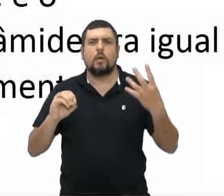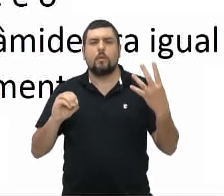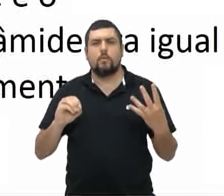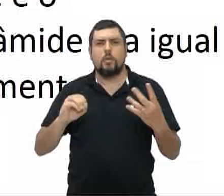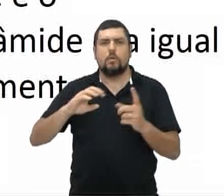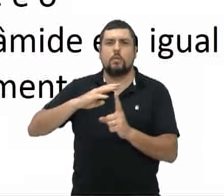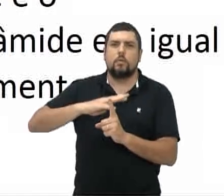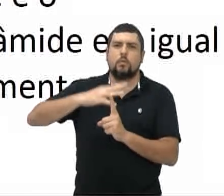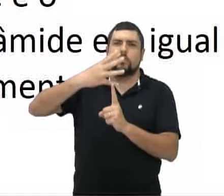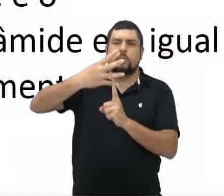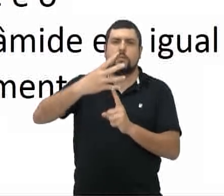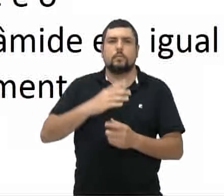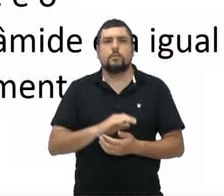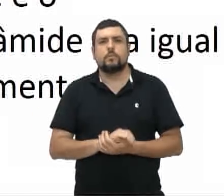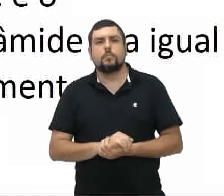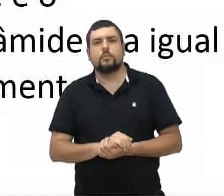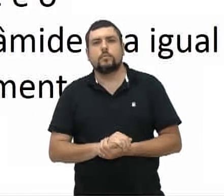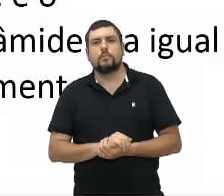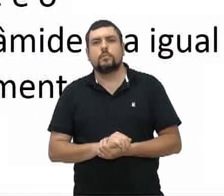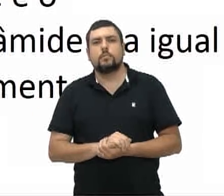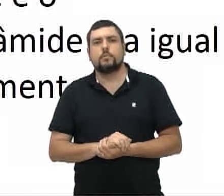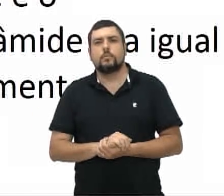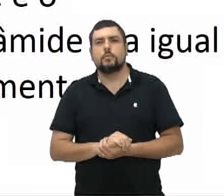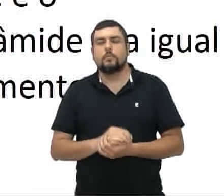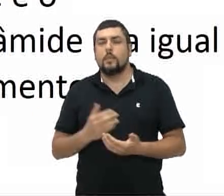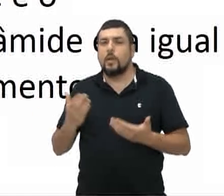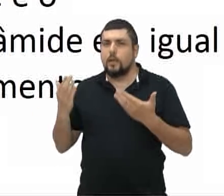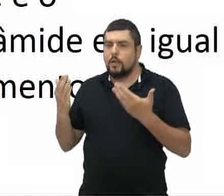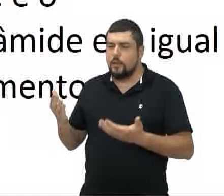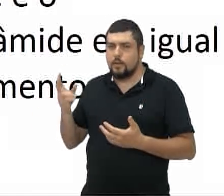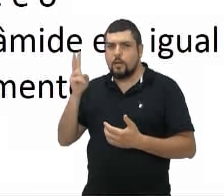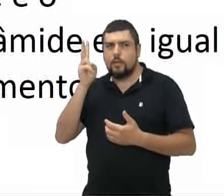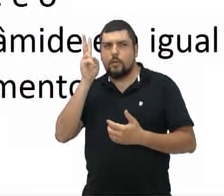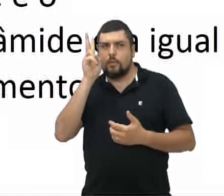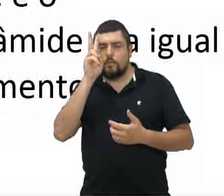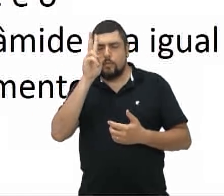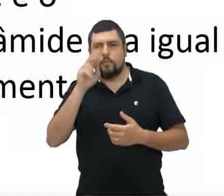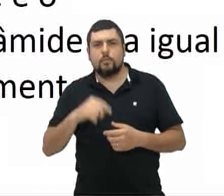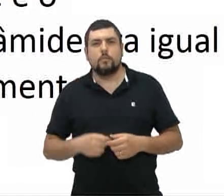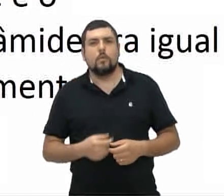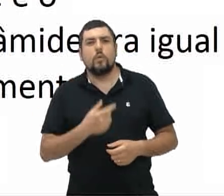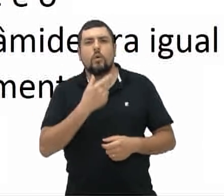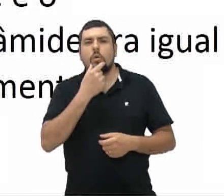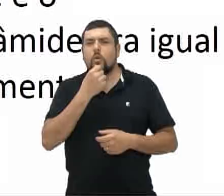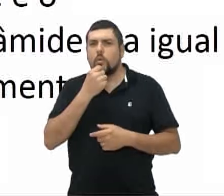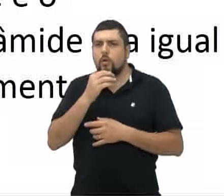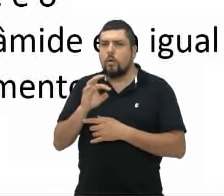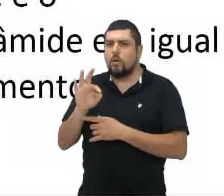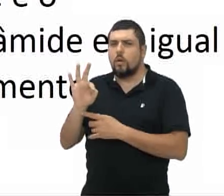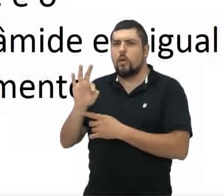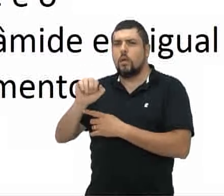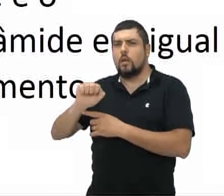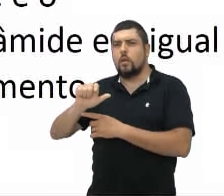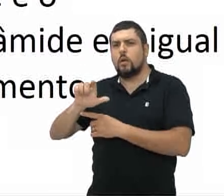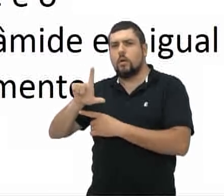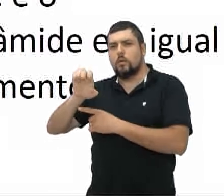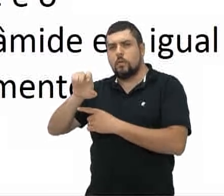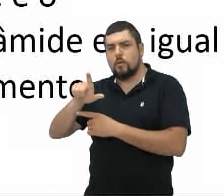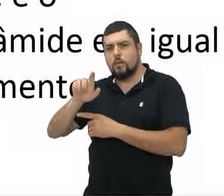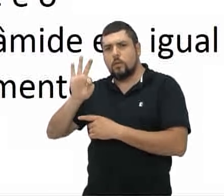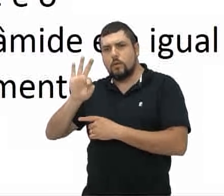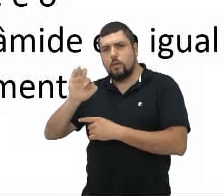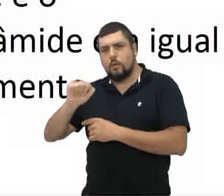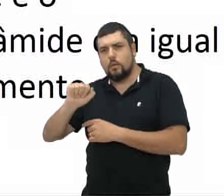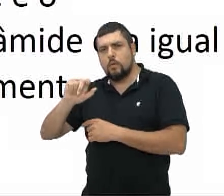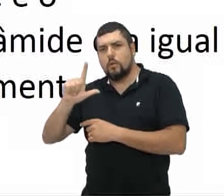Proporção de pirâmide. Essa aqui é uma história, tá? Conta-se que Tales, em uma de suas viagens ao Egito, foi desafiado